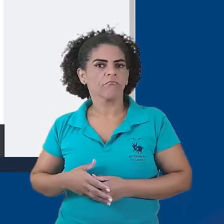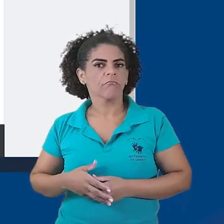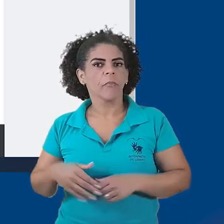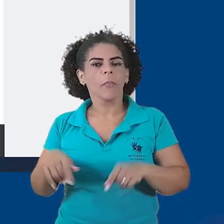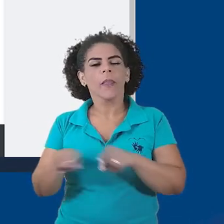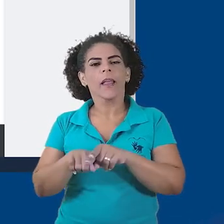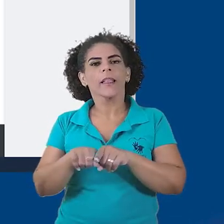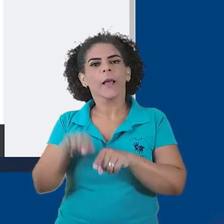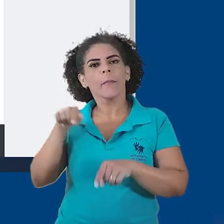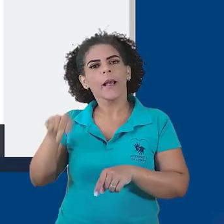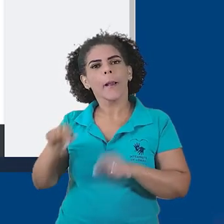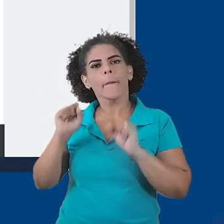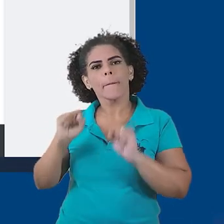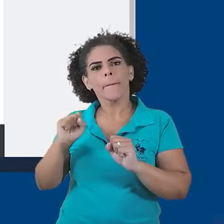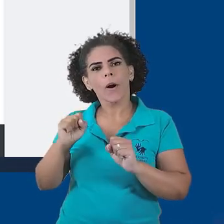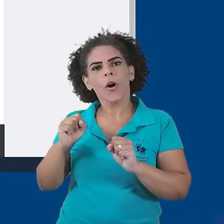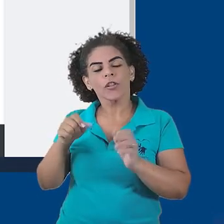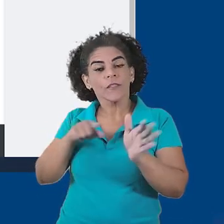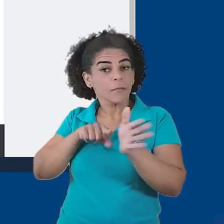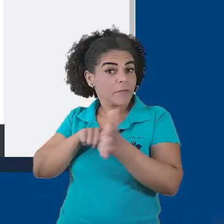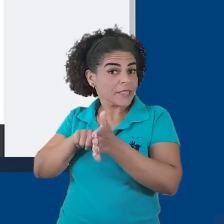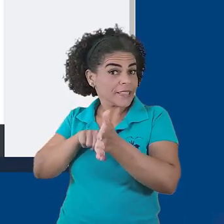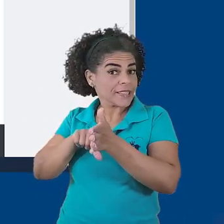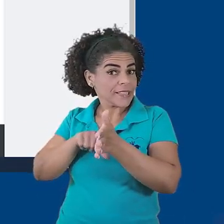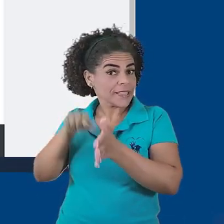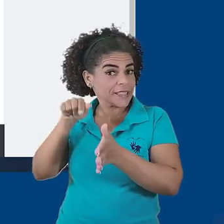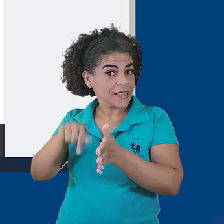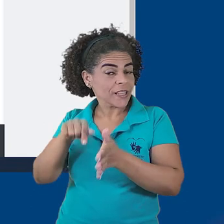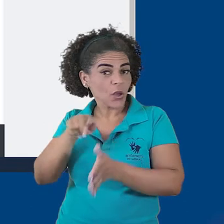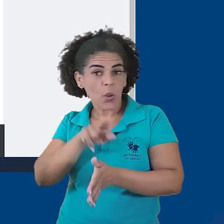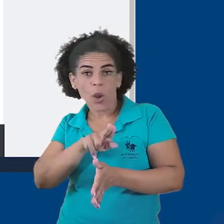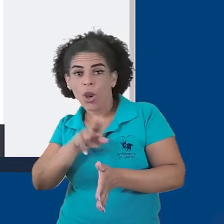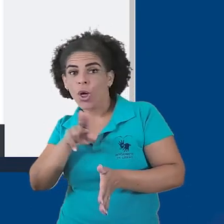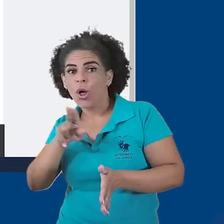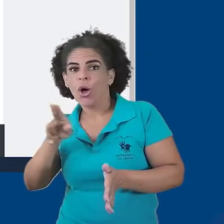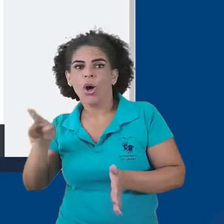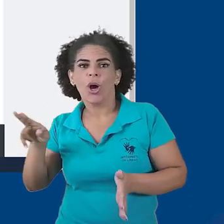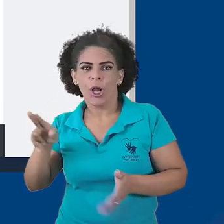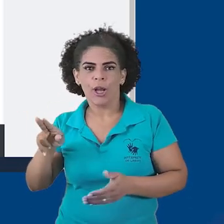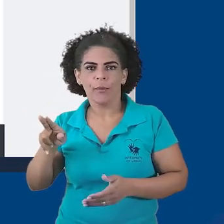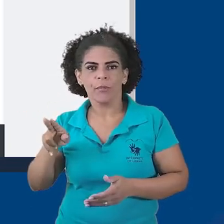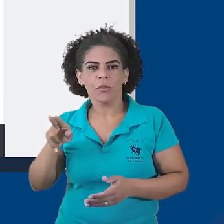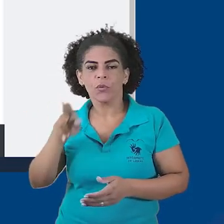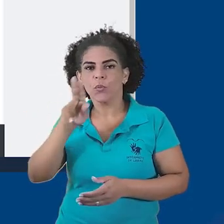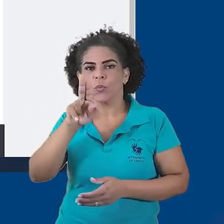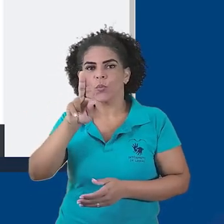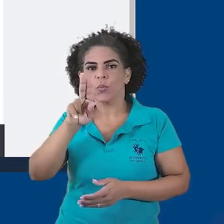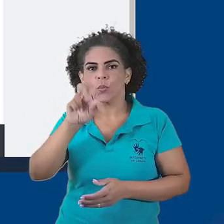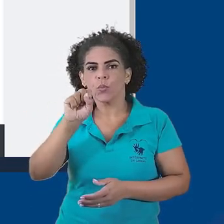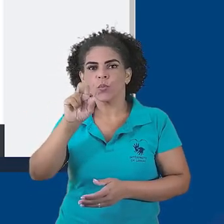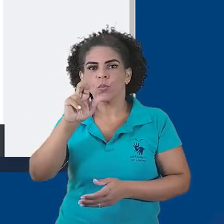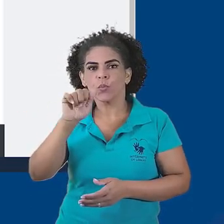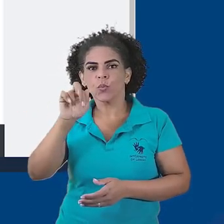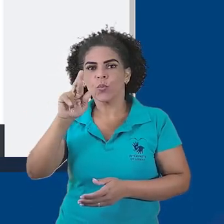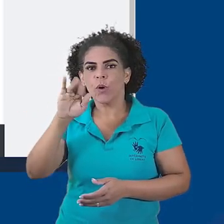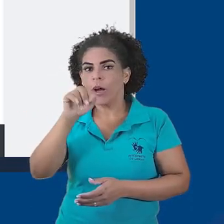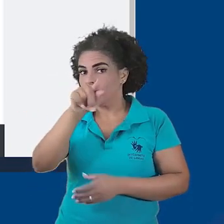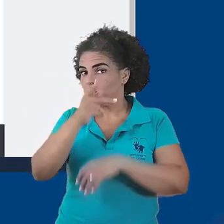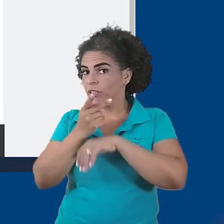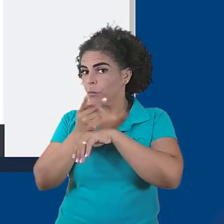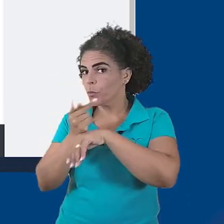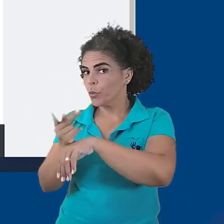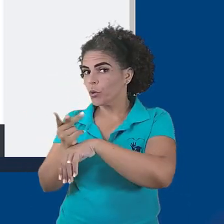de usuários, também é possível fazer pesquisas pelo nome do usuário